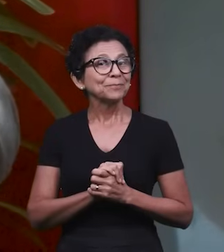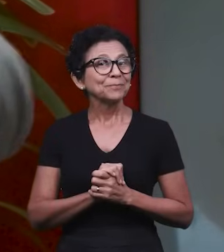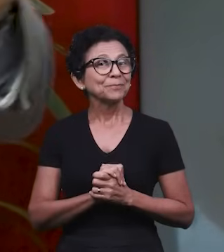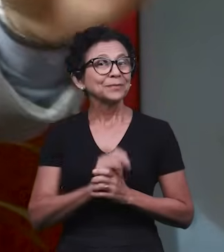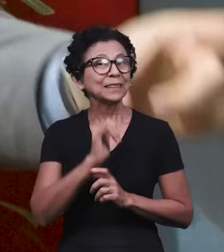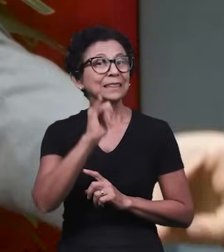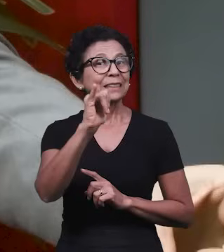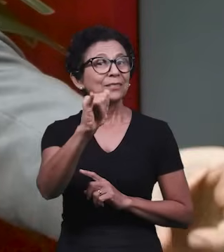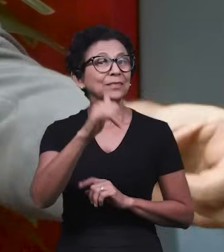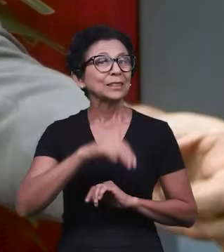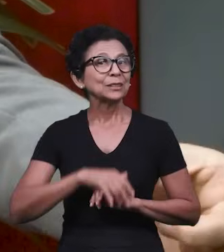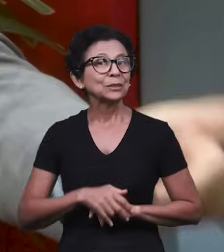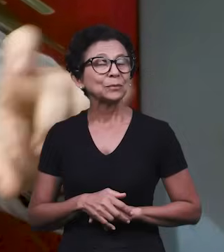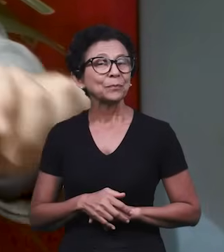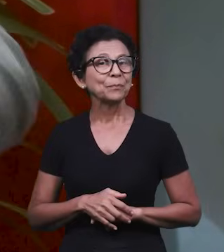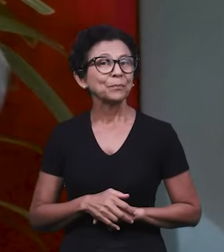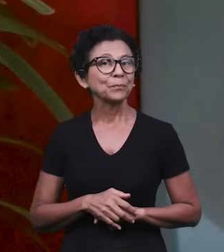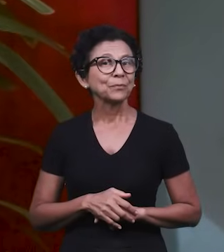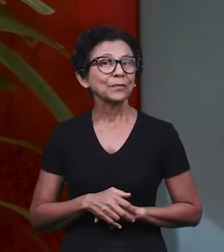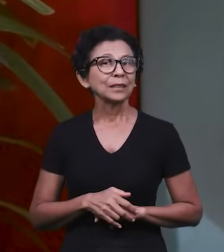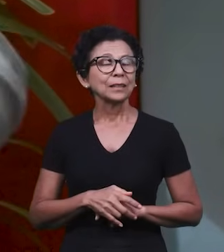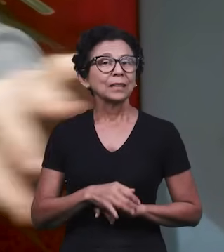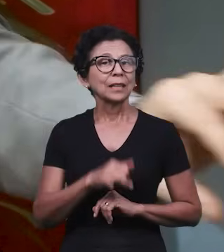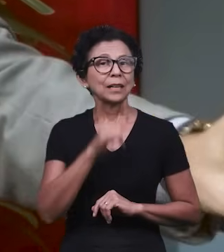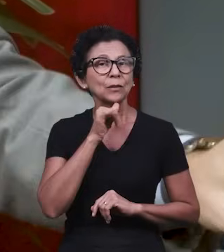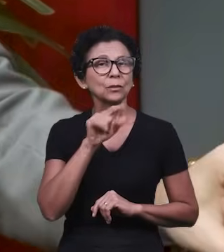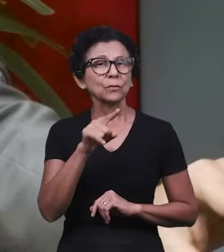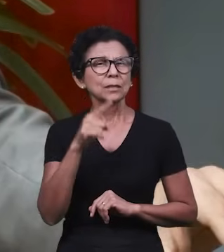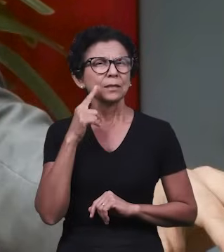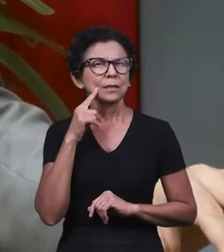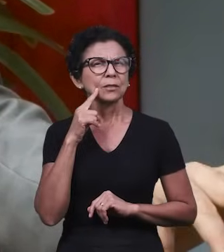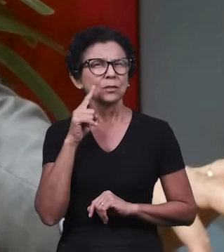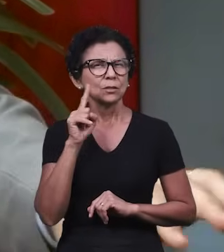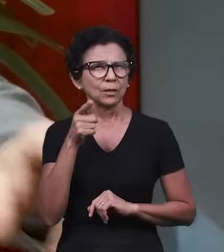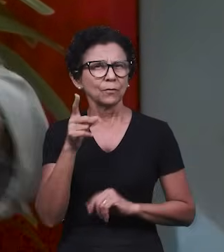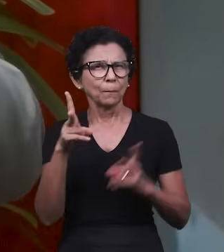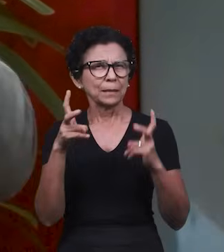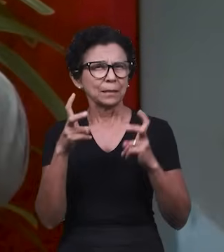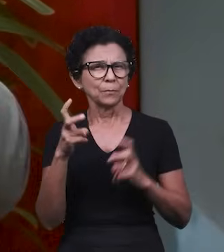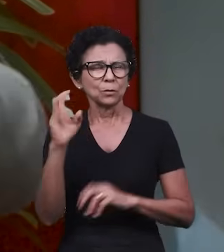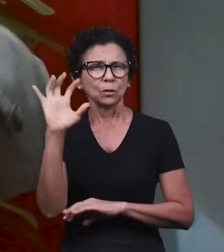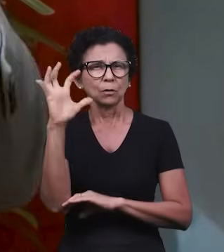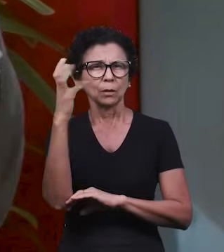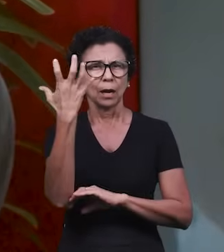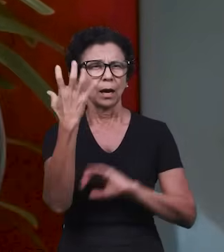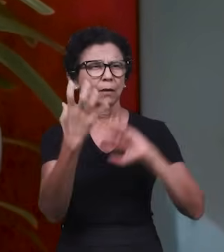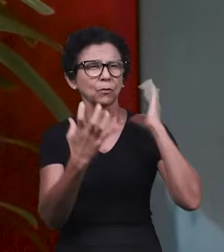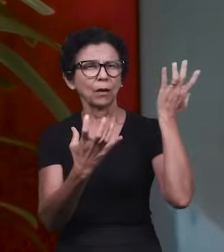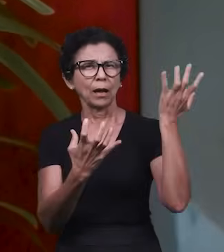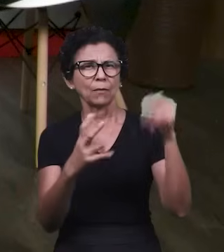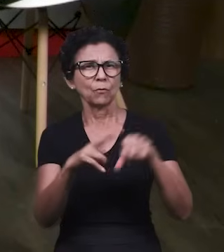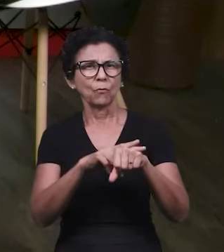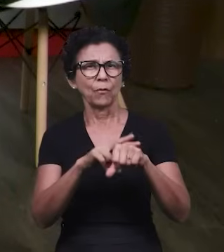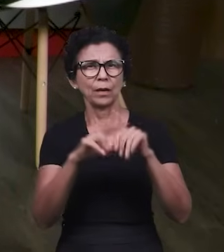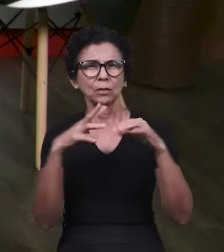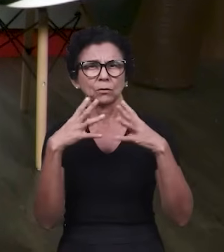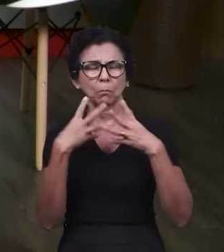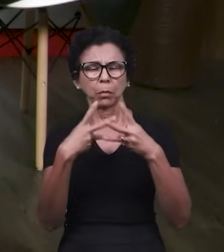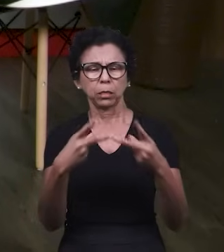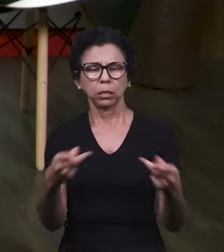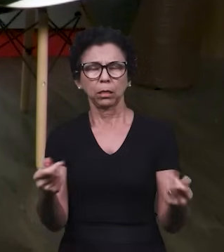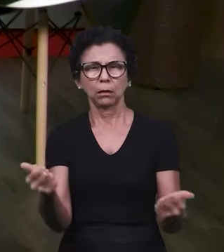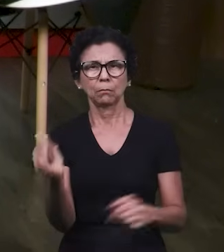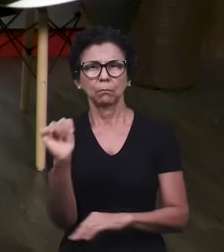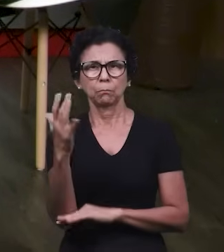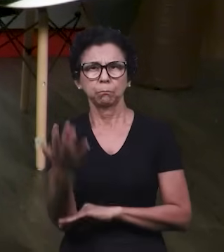É quando você identificar, por exemplo, que um terço do verde foi destruído. Perfeitamente. Nós já tivemos muito mais do que isso. Interessante que cada